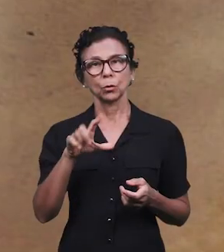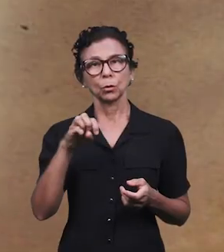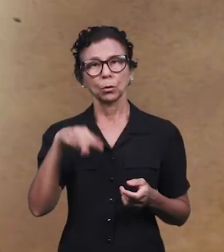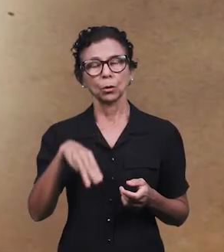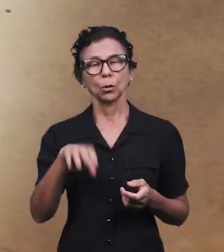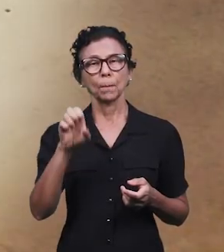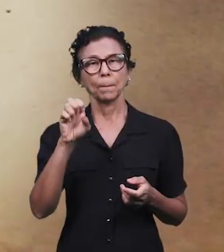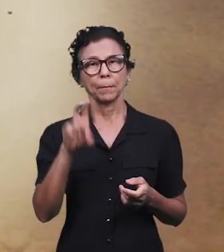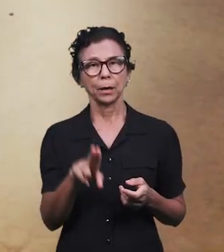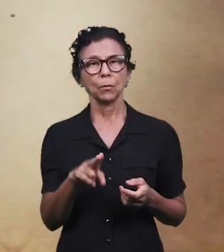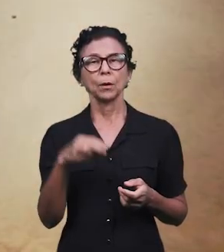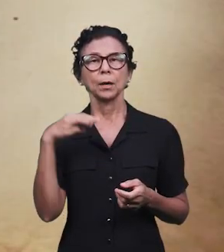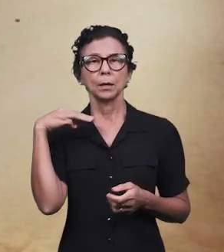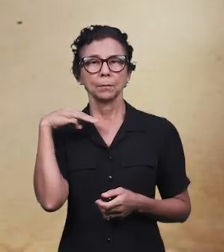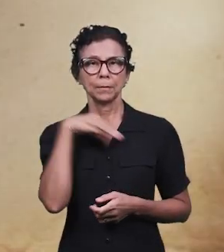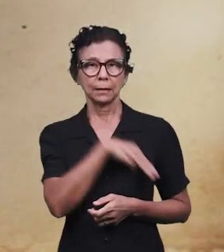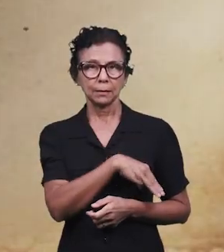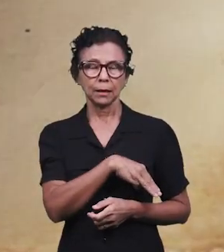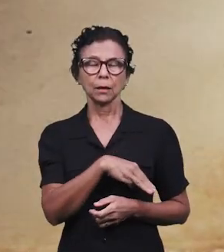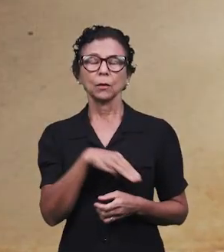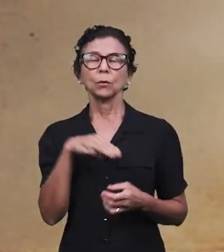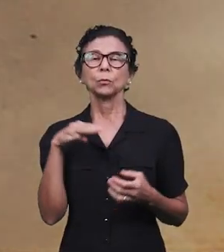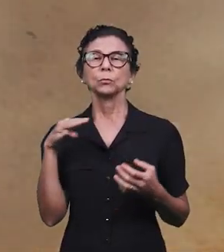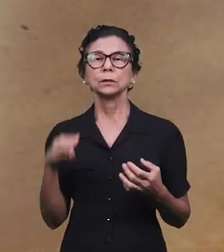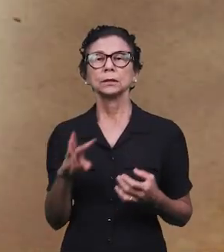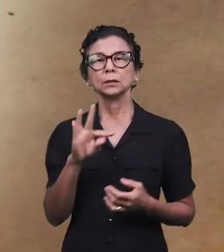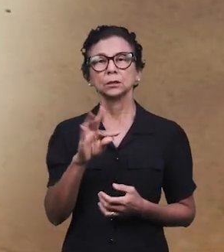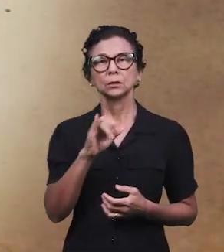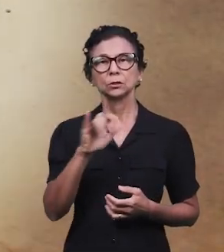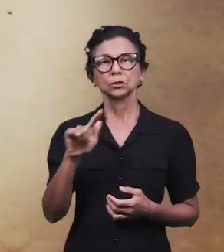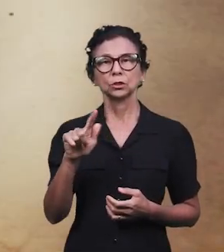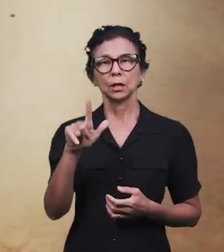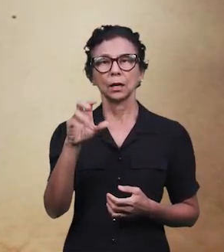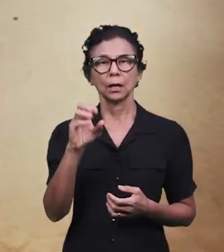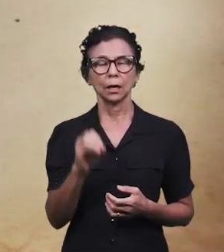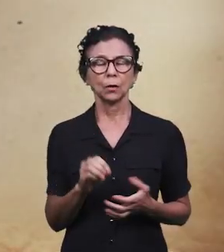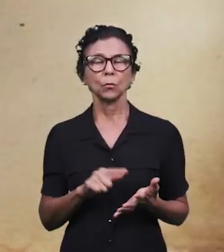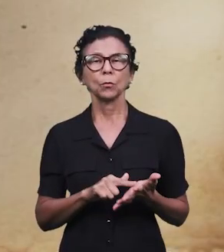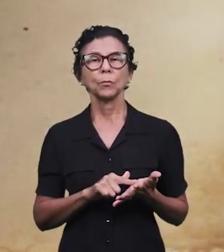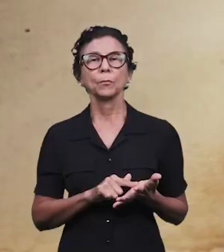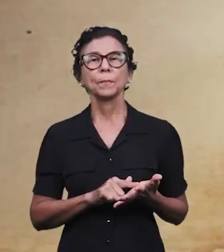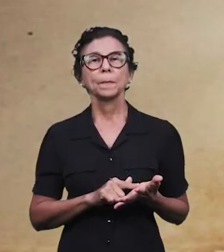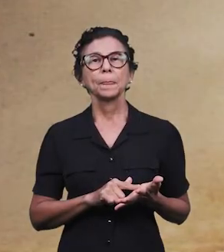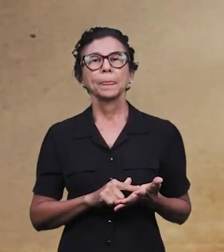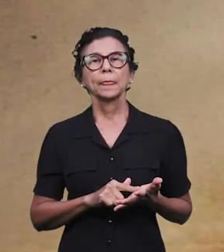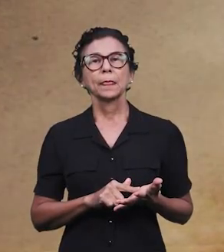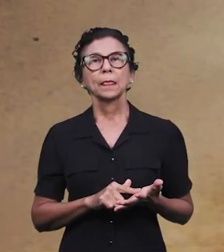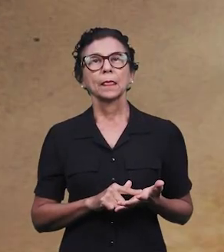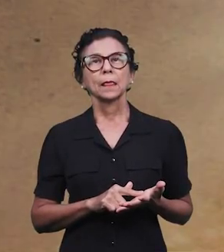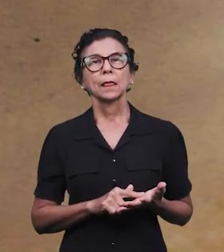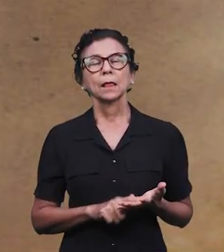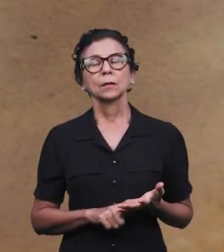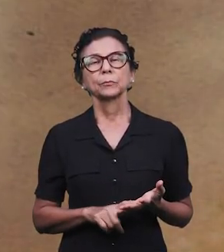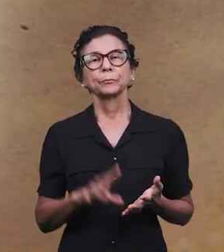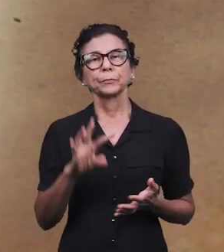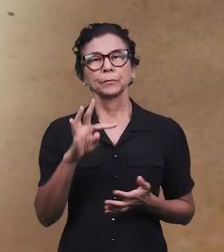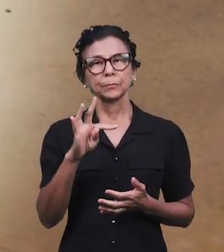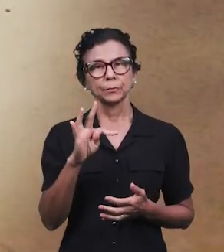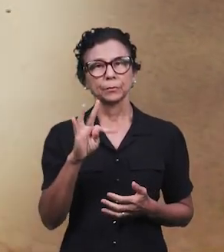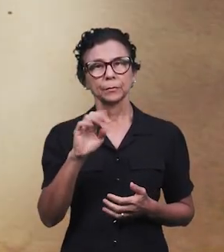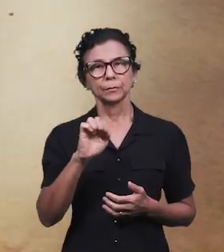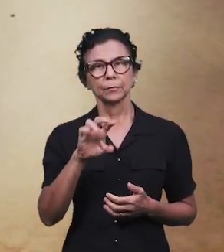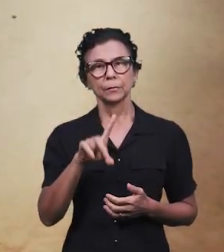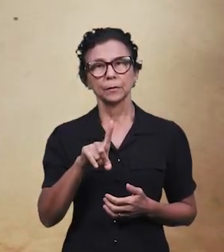Mateus, o publicano, Tiago, filho de Alfeu, e Lebeu, apelidado Tadeu,